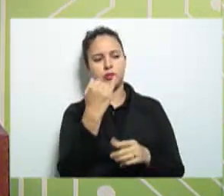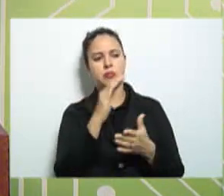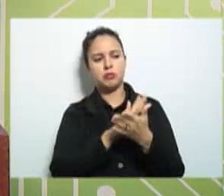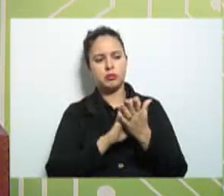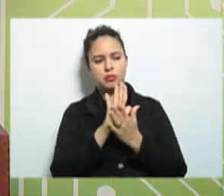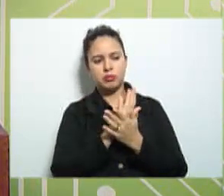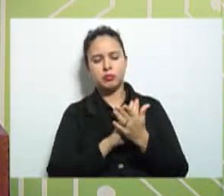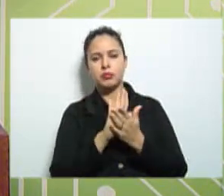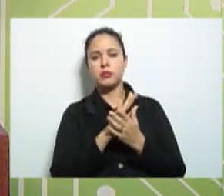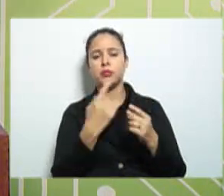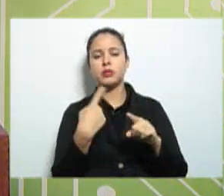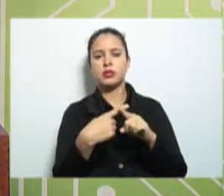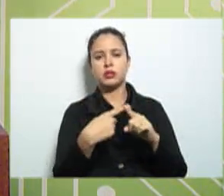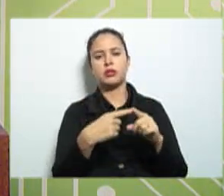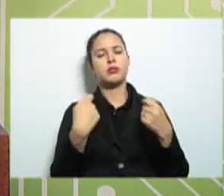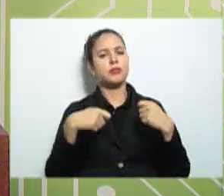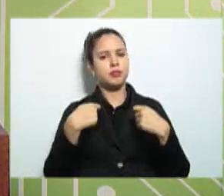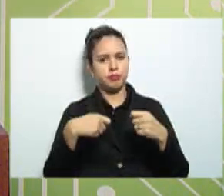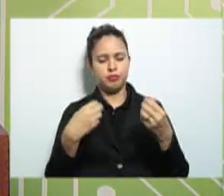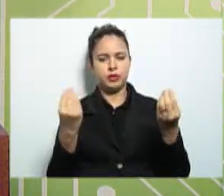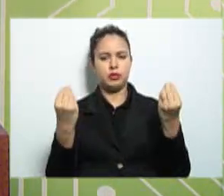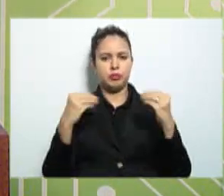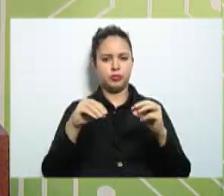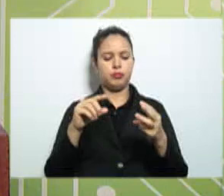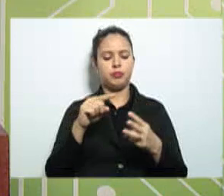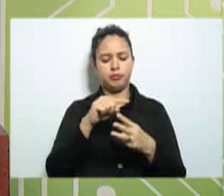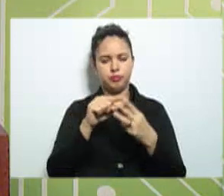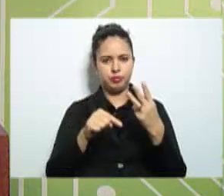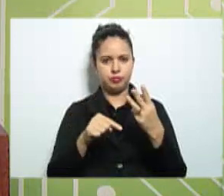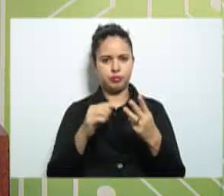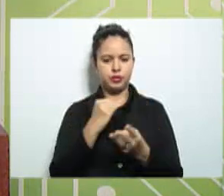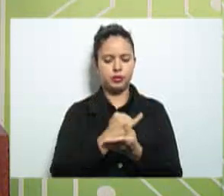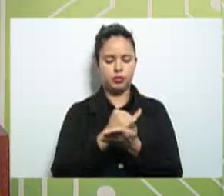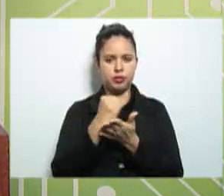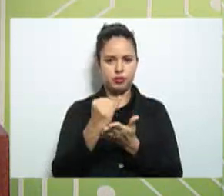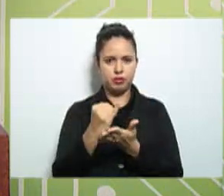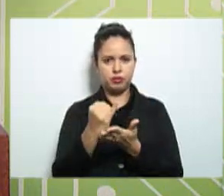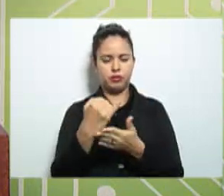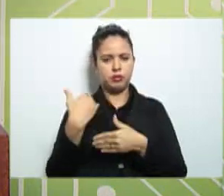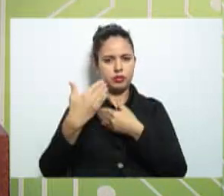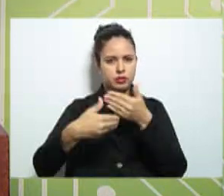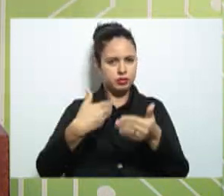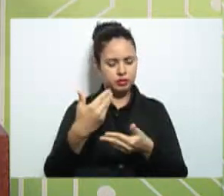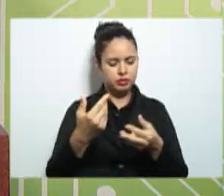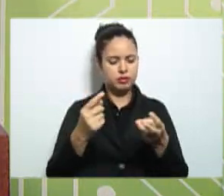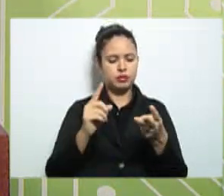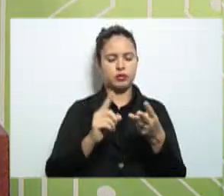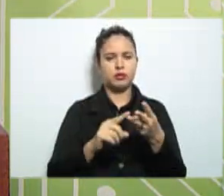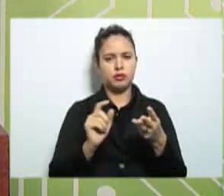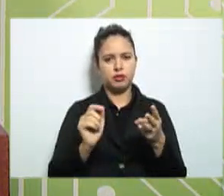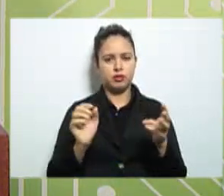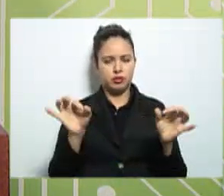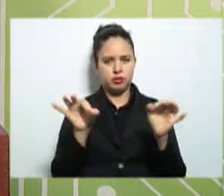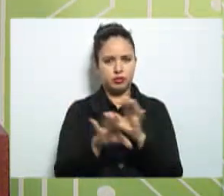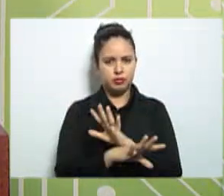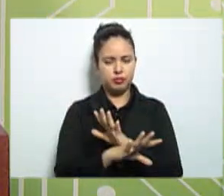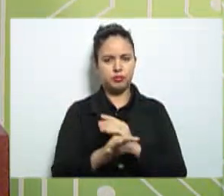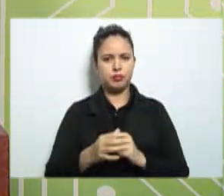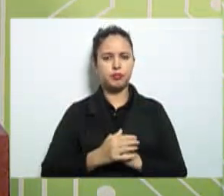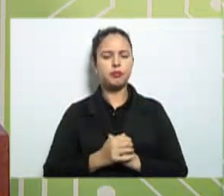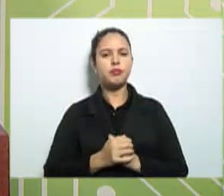que ela não foi? Então, no mínimo, eu vou ter aí 3 partes. A introdução, o desenvolvimento e a conclusão.